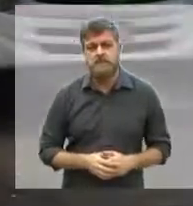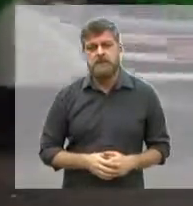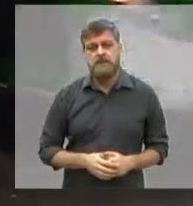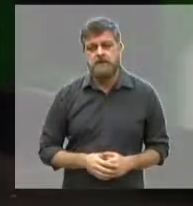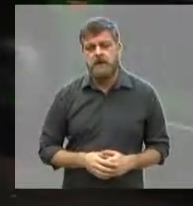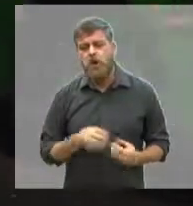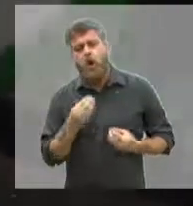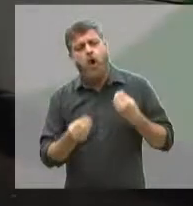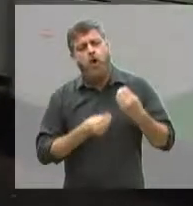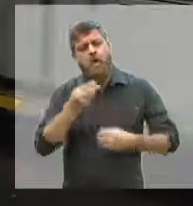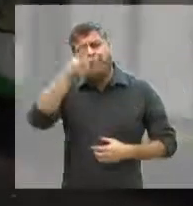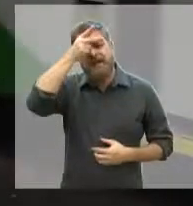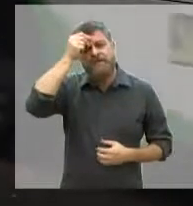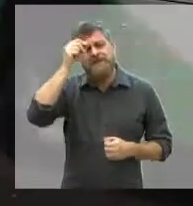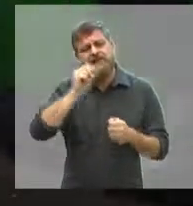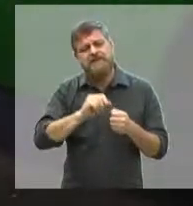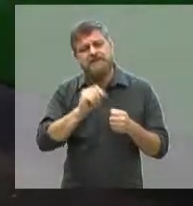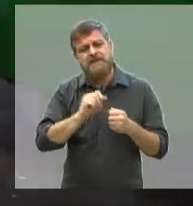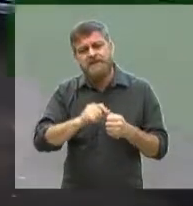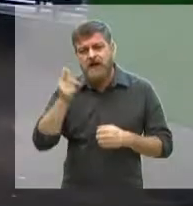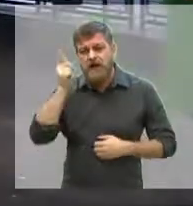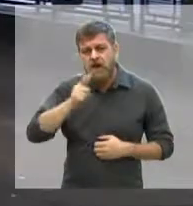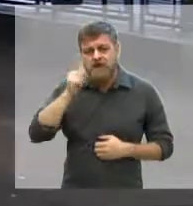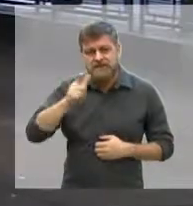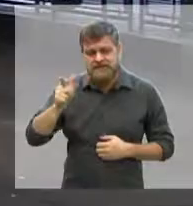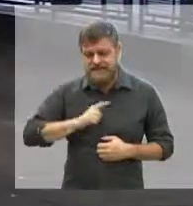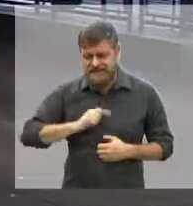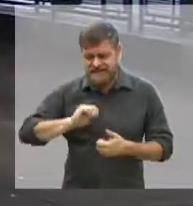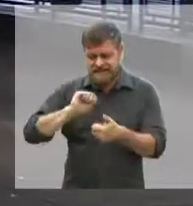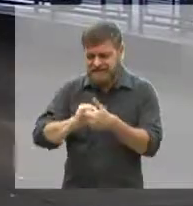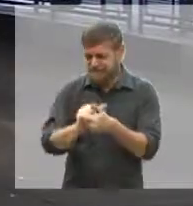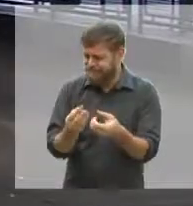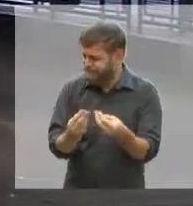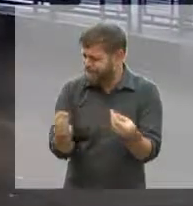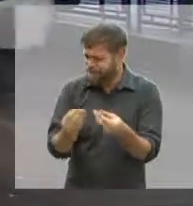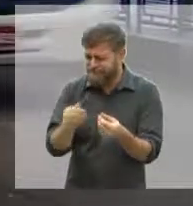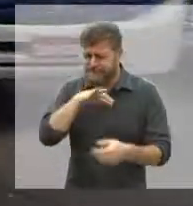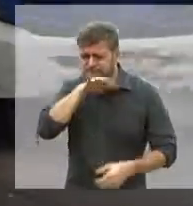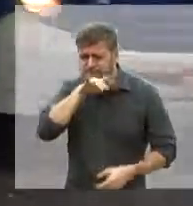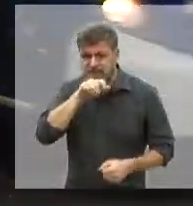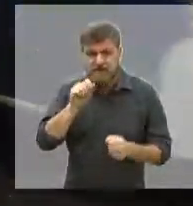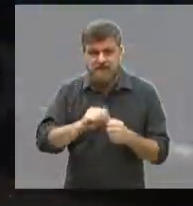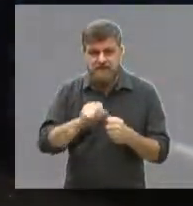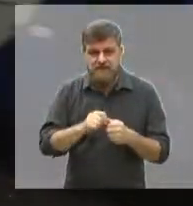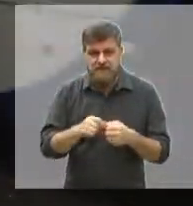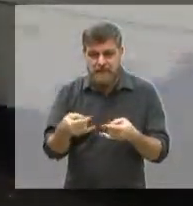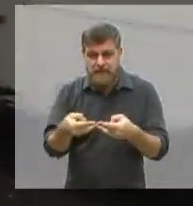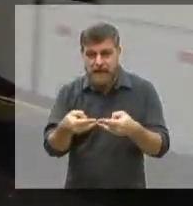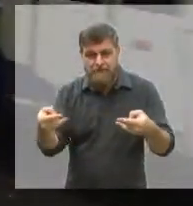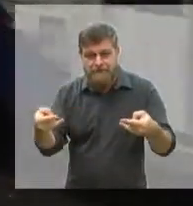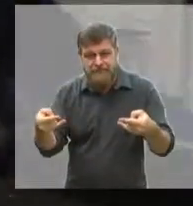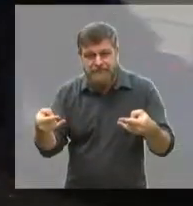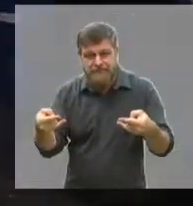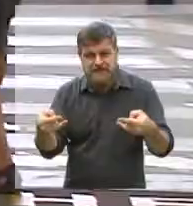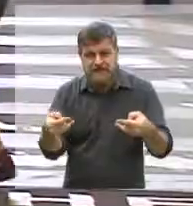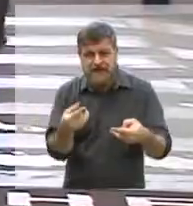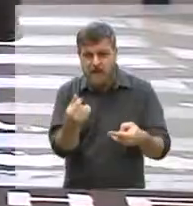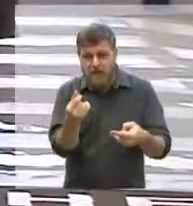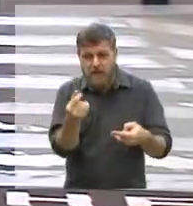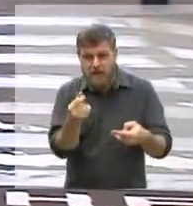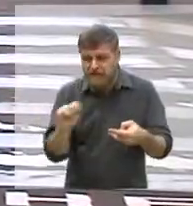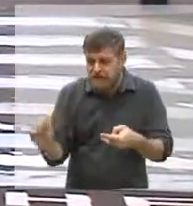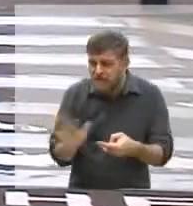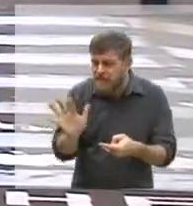o critério que a prefeitura usou para aumentar, apesar da baixa qualidade do sistema, aumentar a